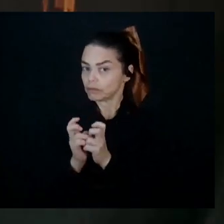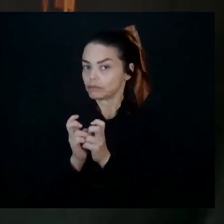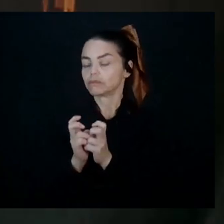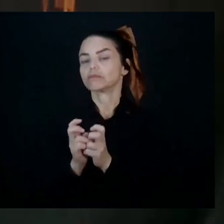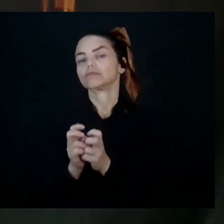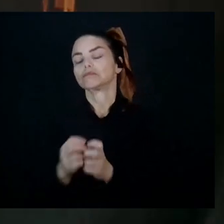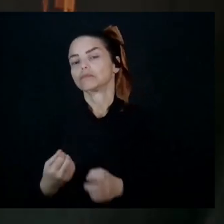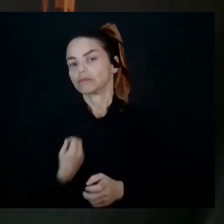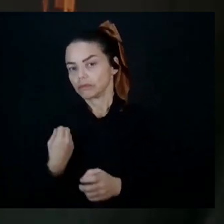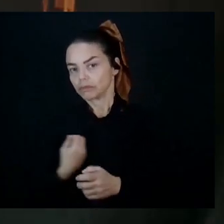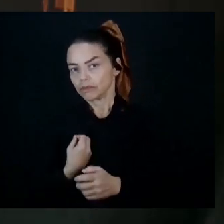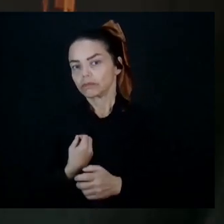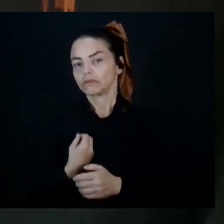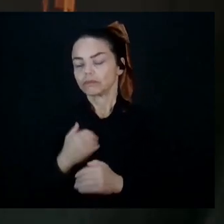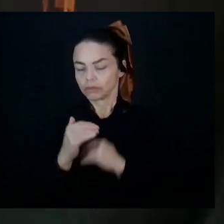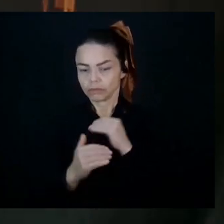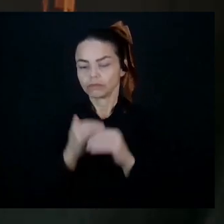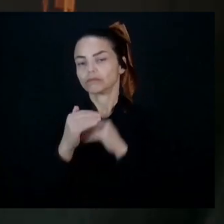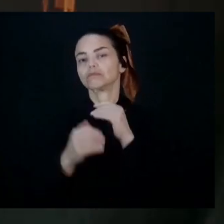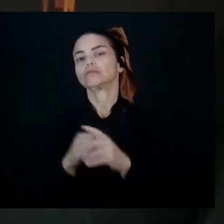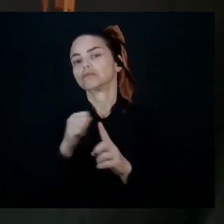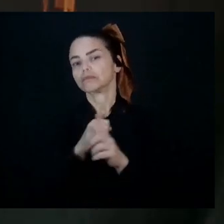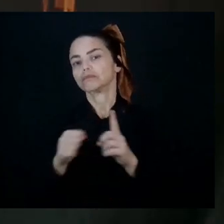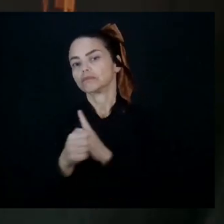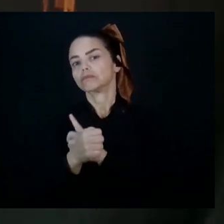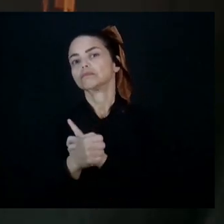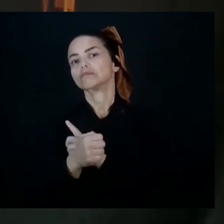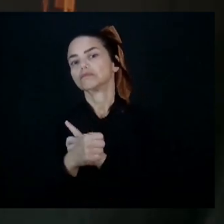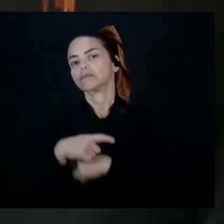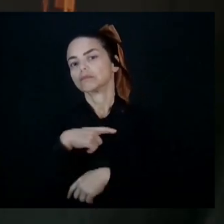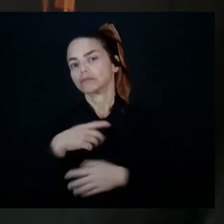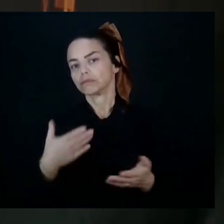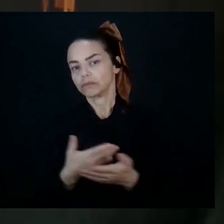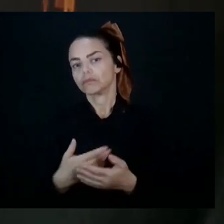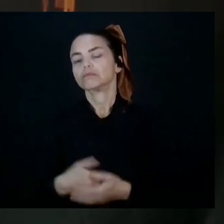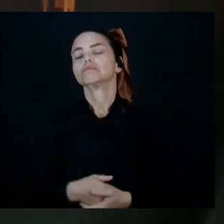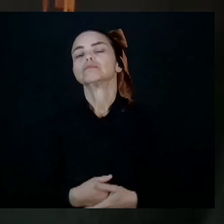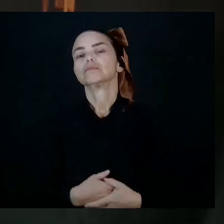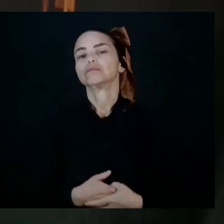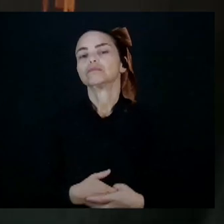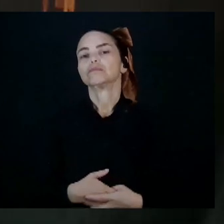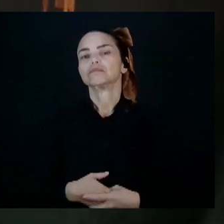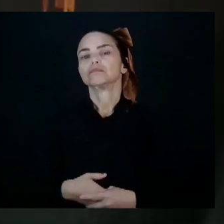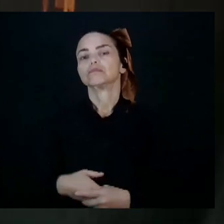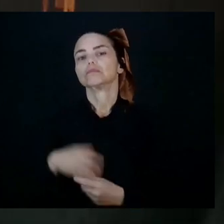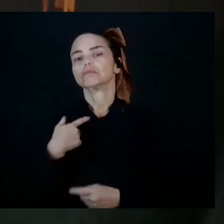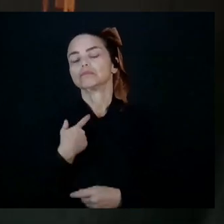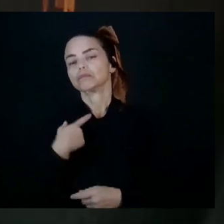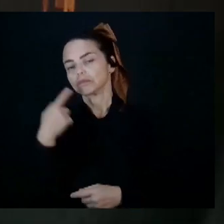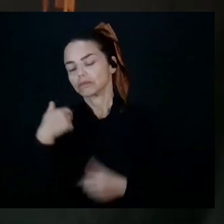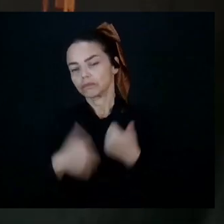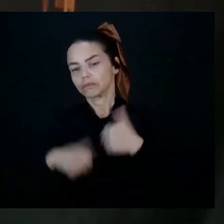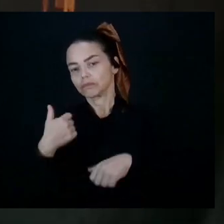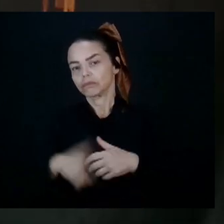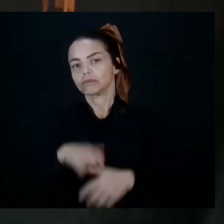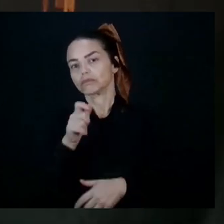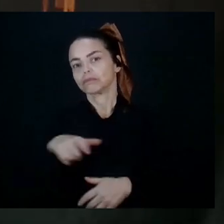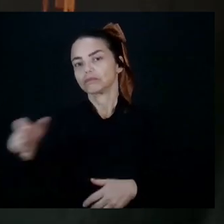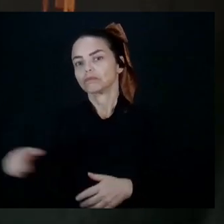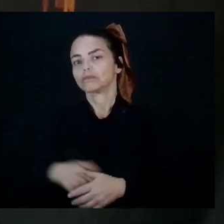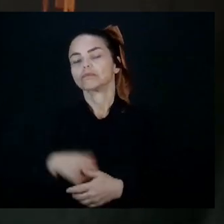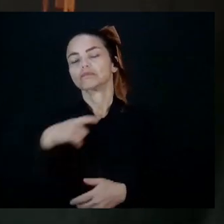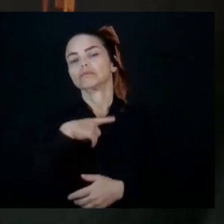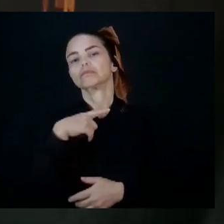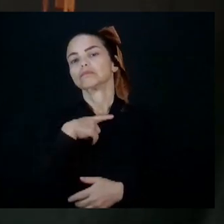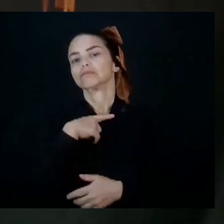quem construiu a sociedade que a gente tem hoje, né? Porque se a gente para analisar, essas pessoas, elas tiveram aí